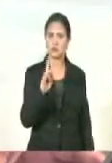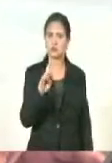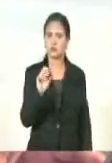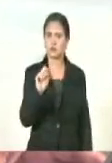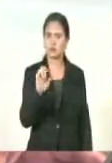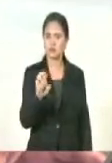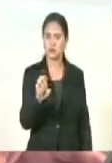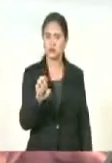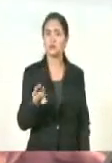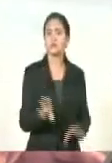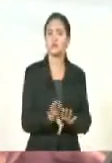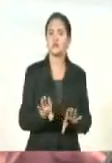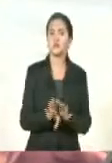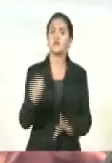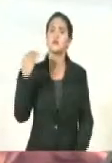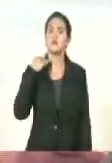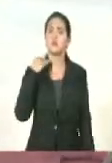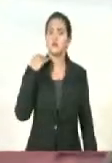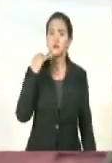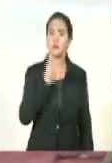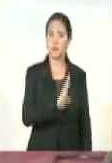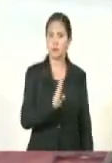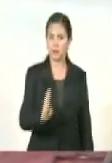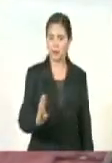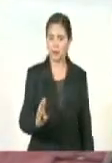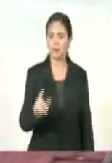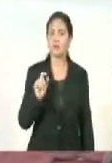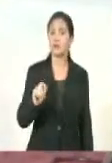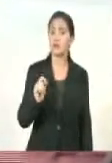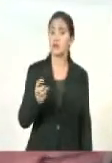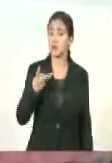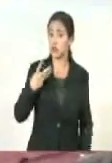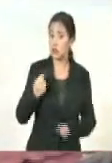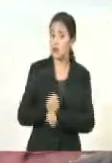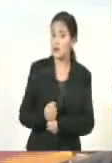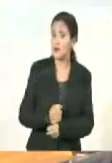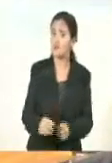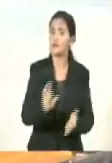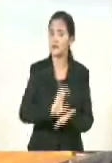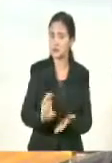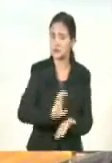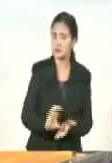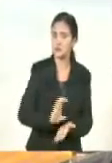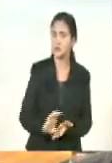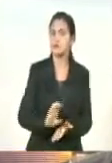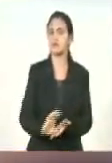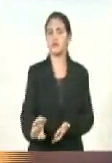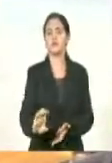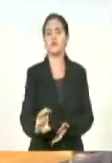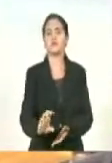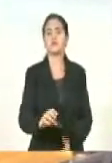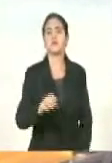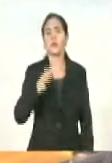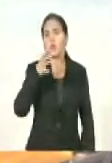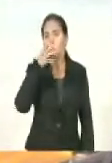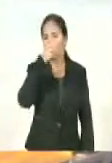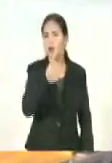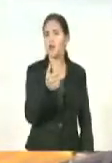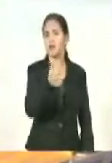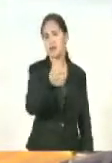Brasil, que nesses últimos 3 anos deve ter investido no aporte de crédito em torno de quase 10